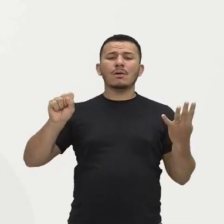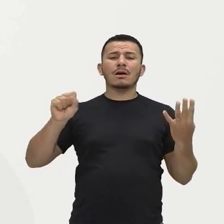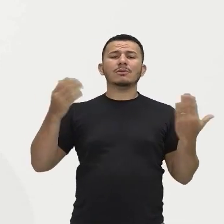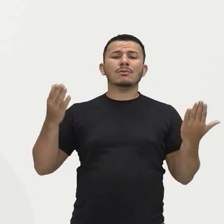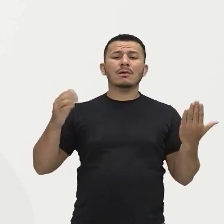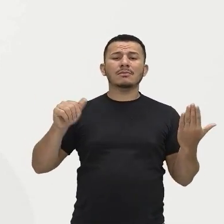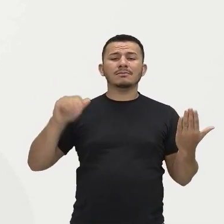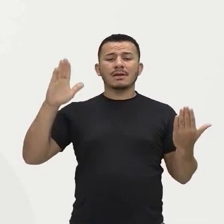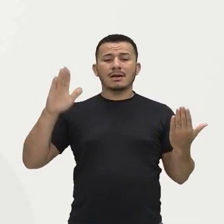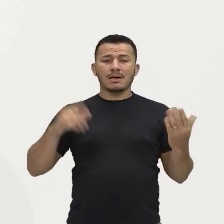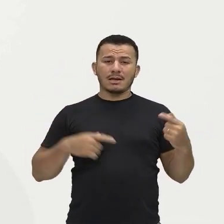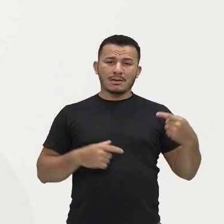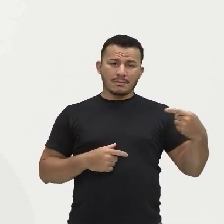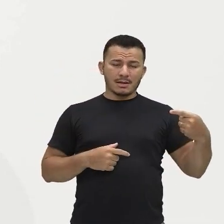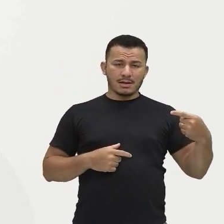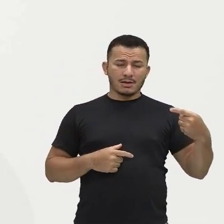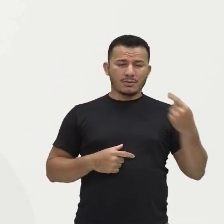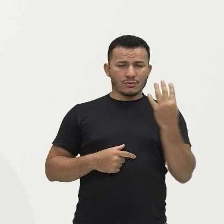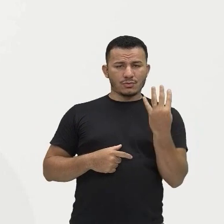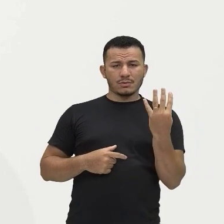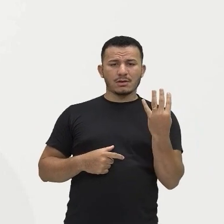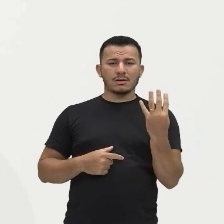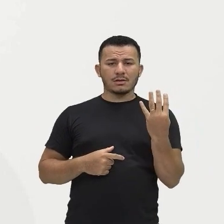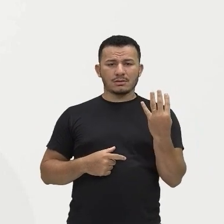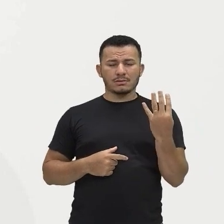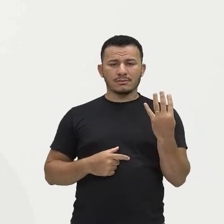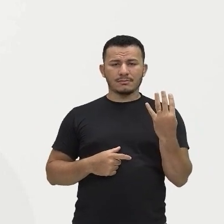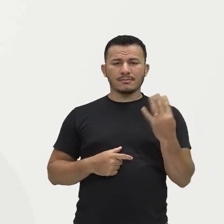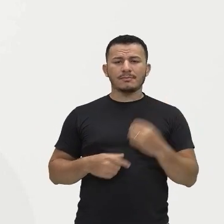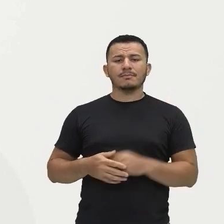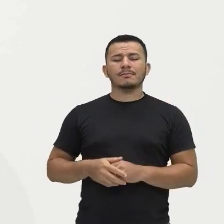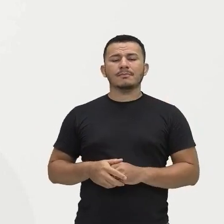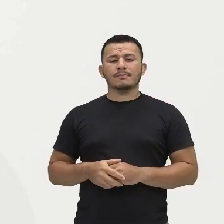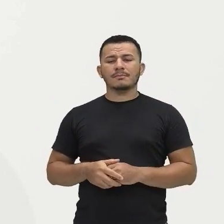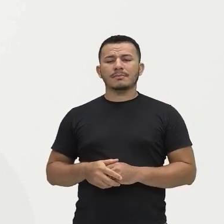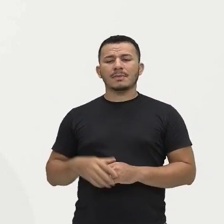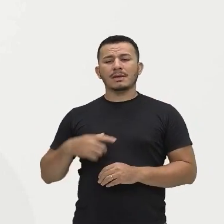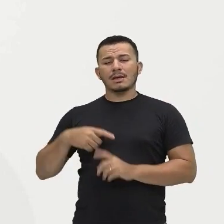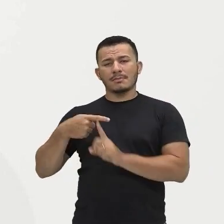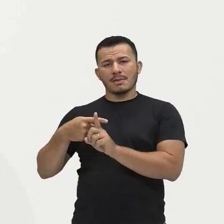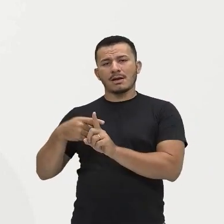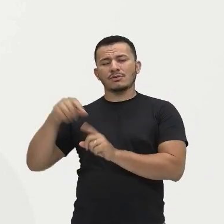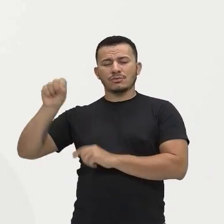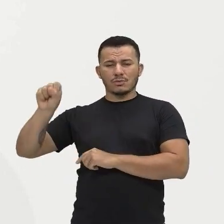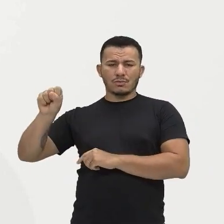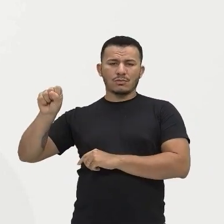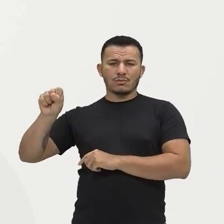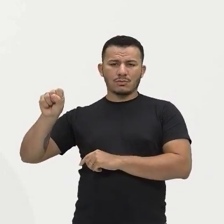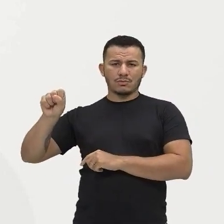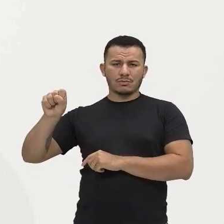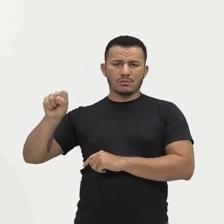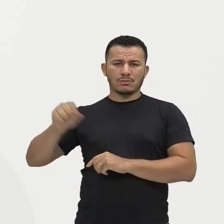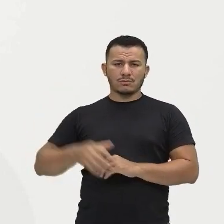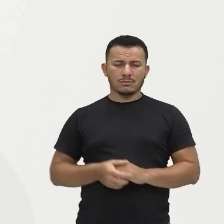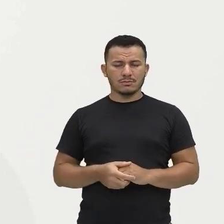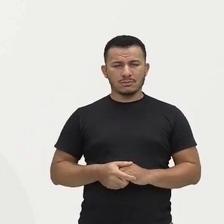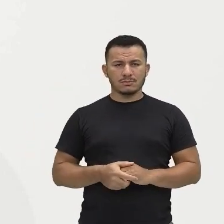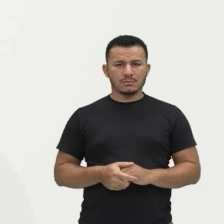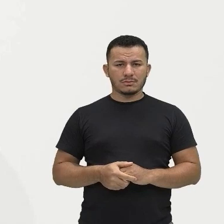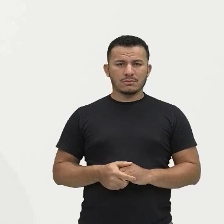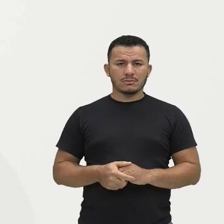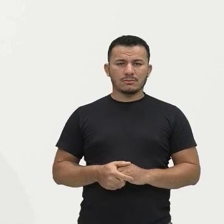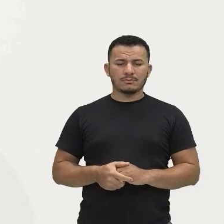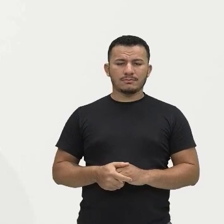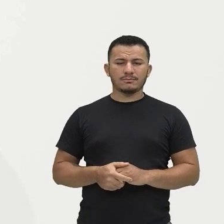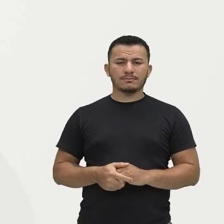Olha, eu tenho menos 4 em módulo. E eu tenho mais 8 em módulo.